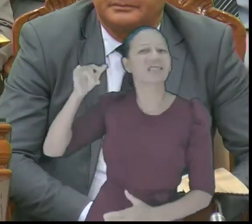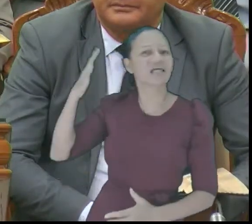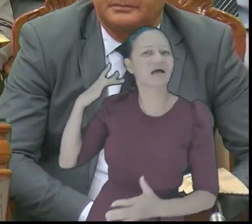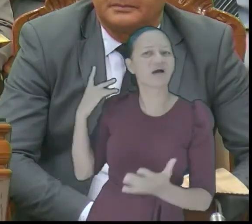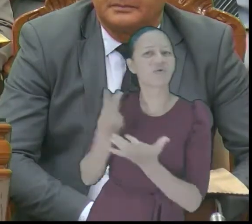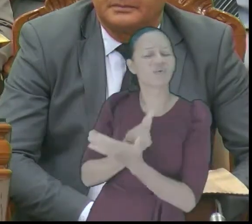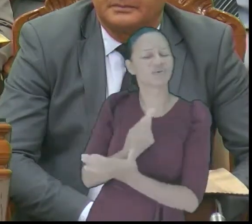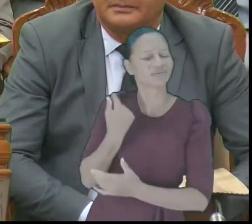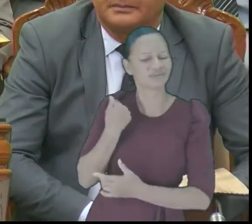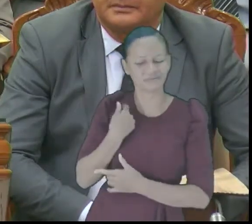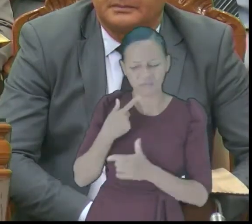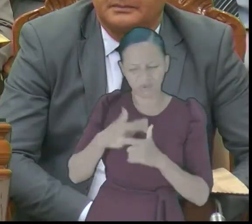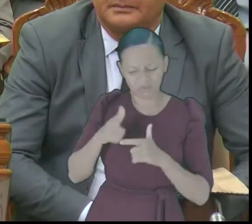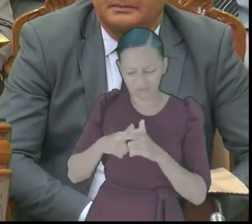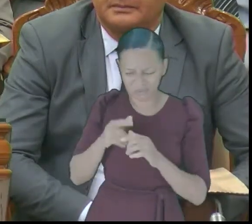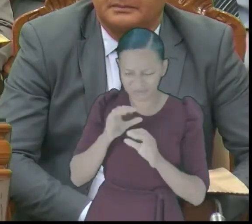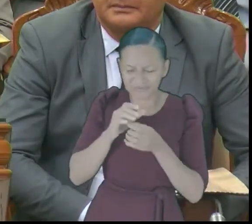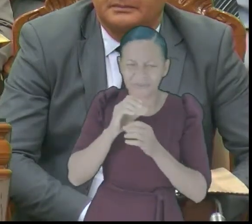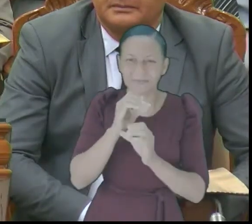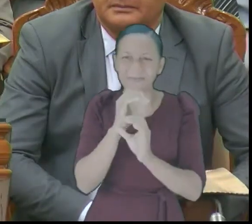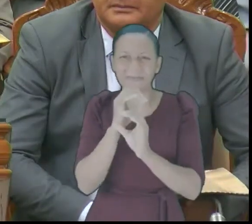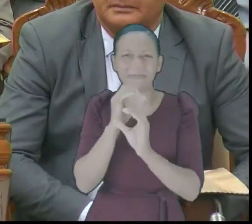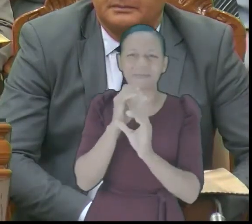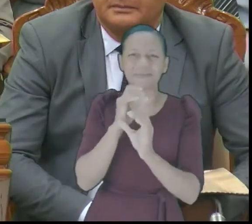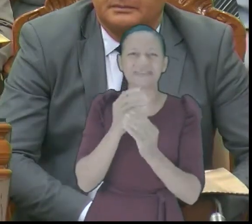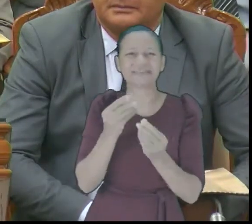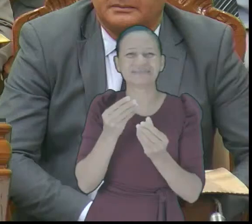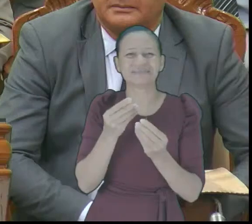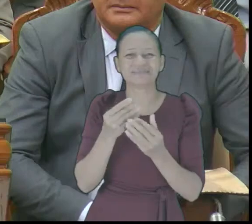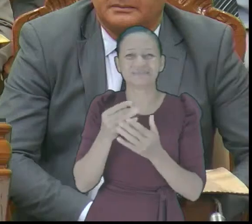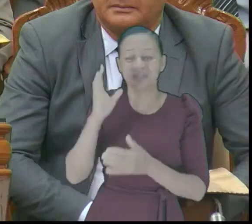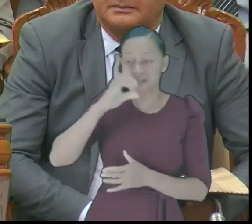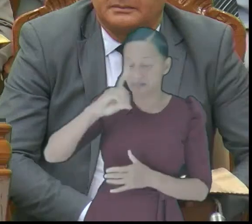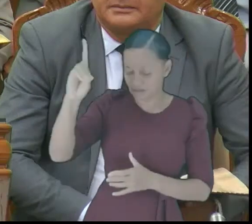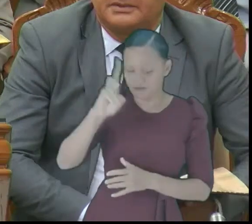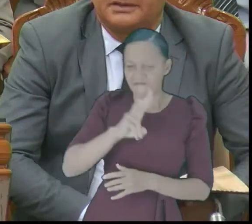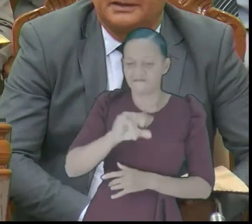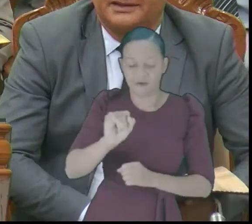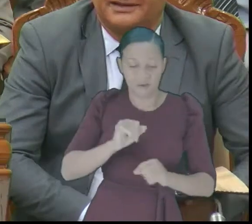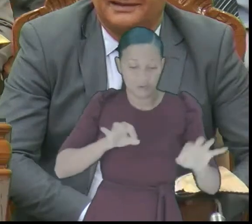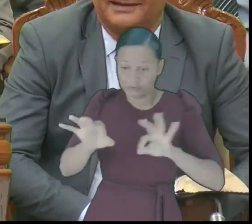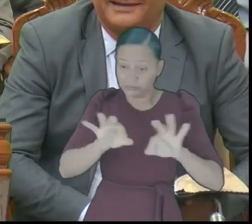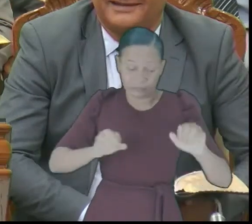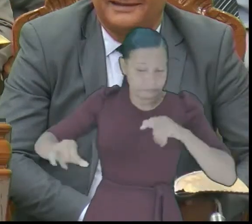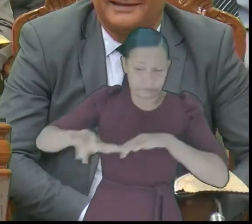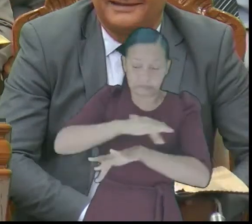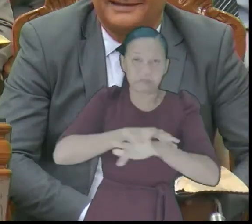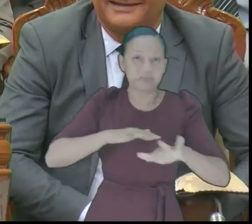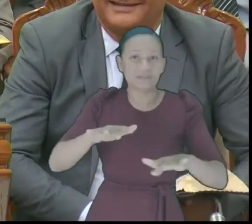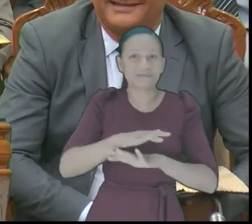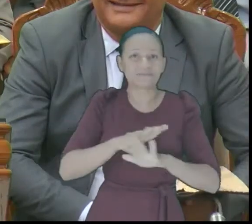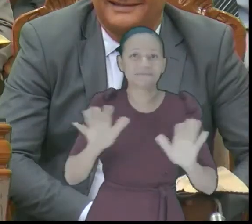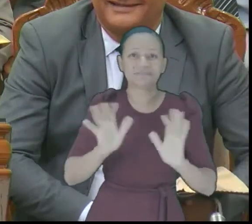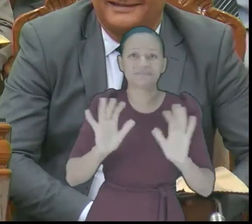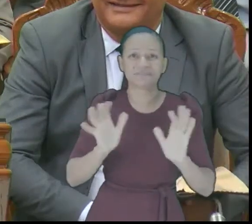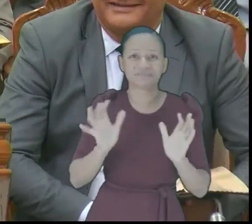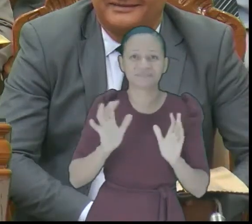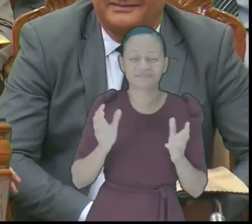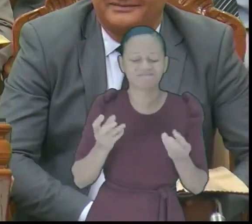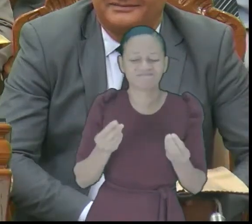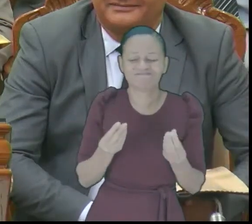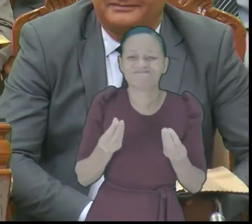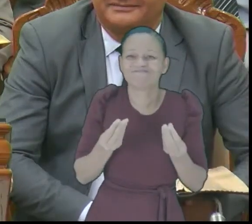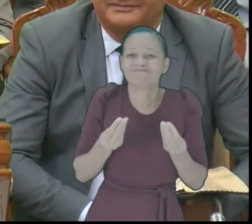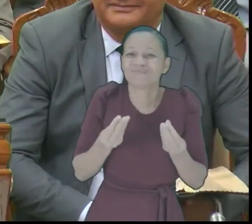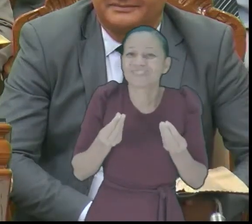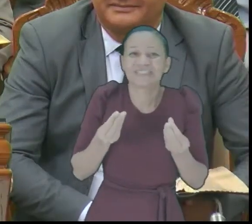ele não aprumou mais como era. Mas é porque Deus vai fazer maravilhas, né? Ele não aprumou mais, ele não deu mais o